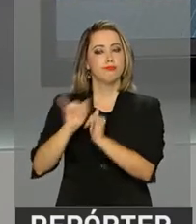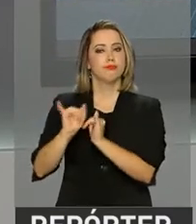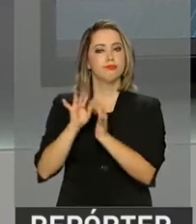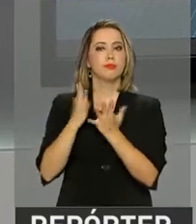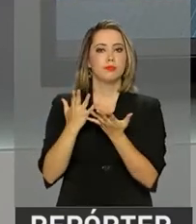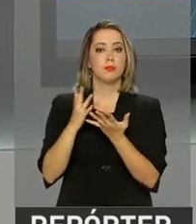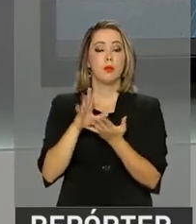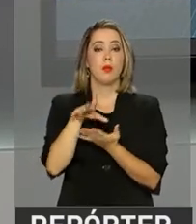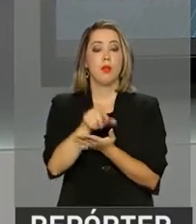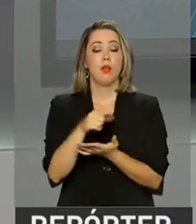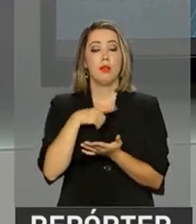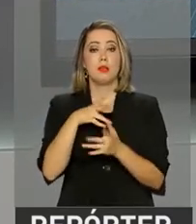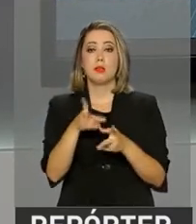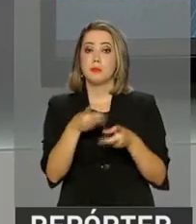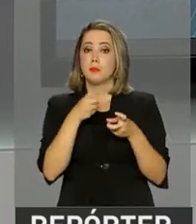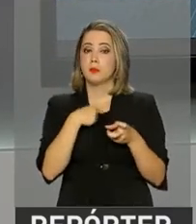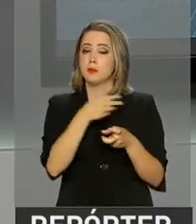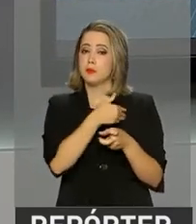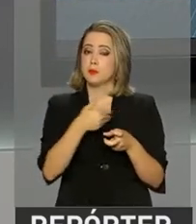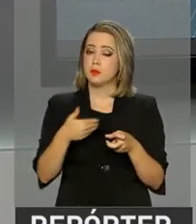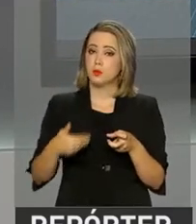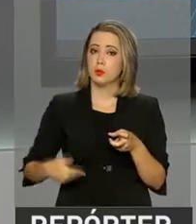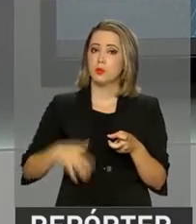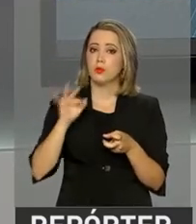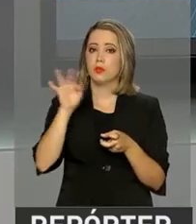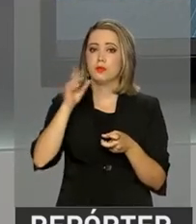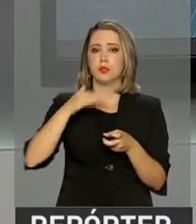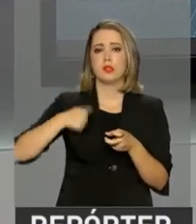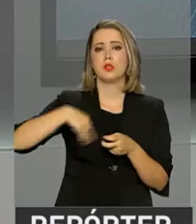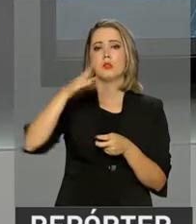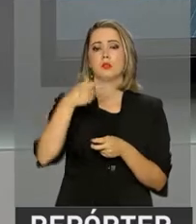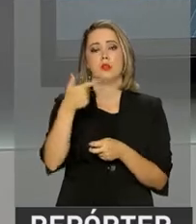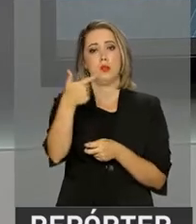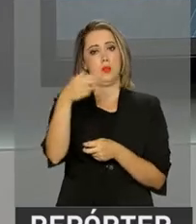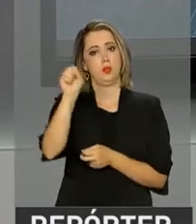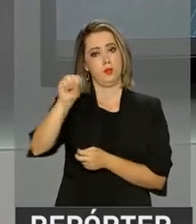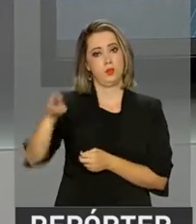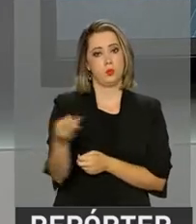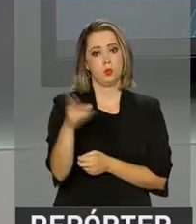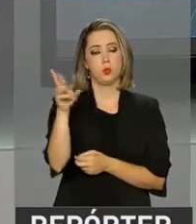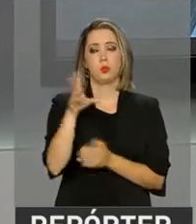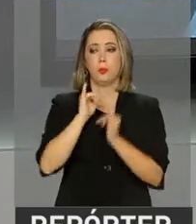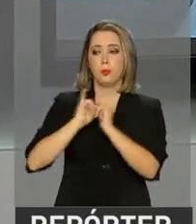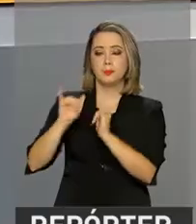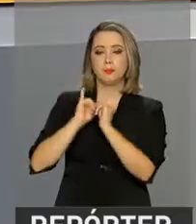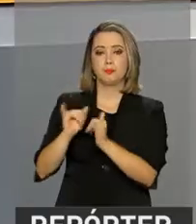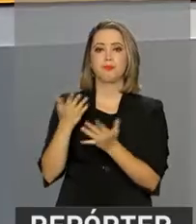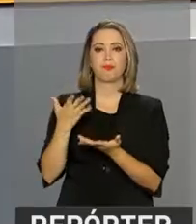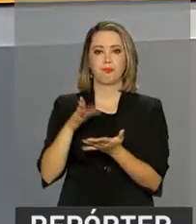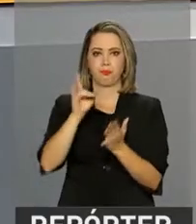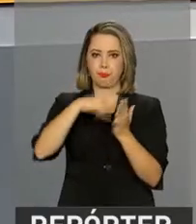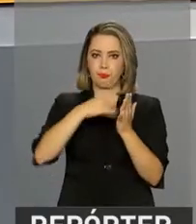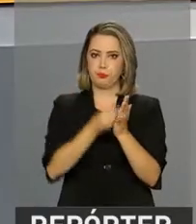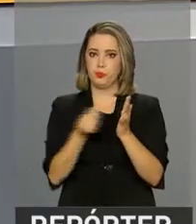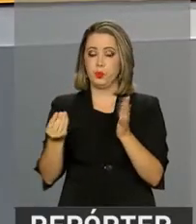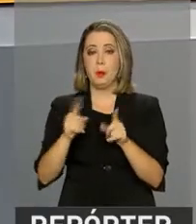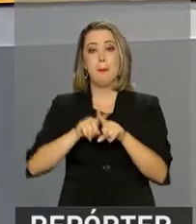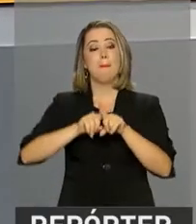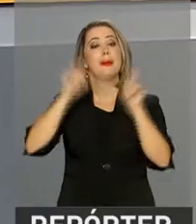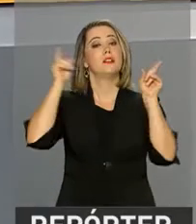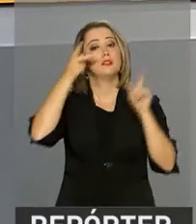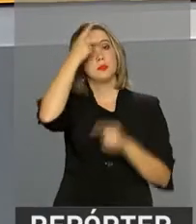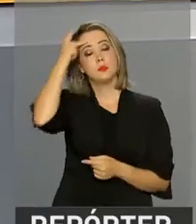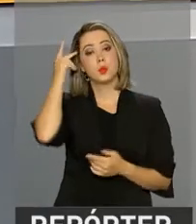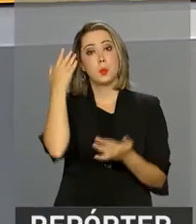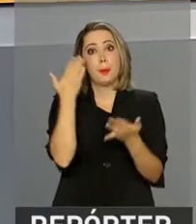A expectativa da Receita Federal é receber mais de 28 milhões de declarações. Agora, quem perder o prazo